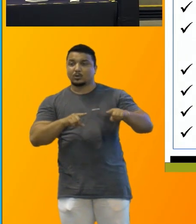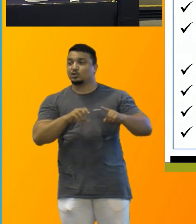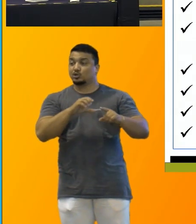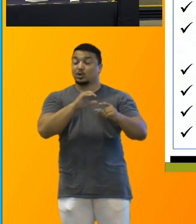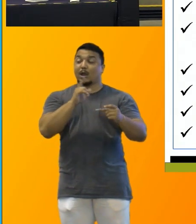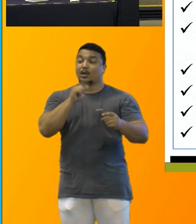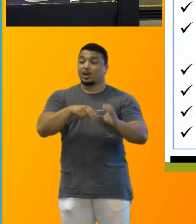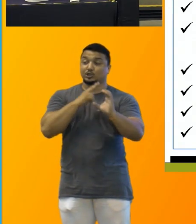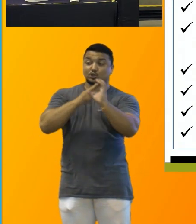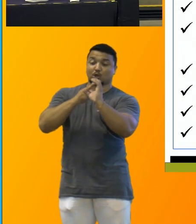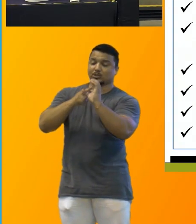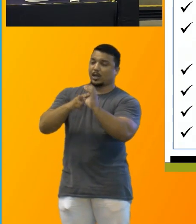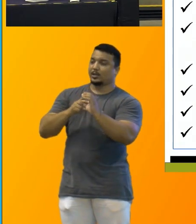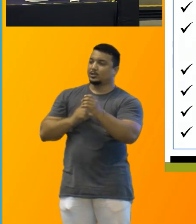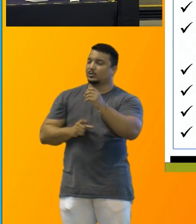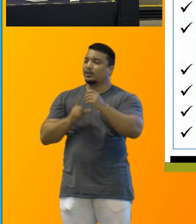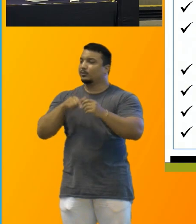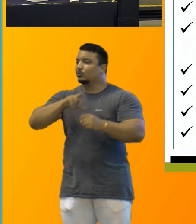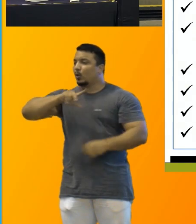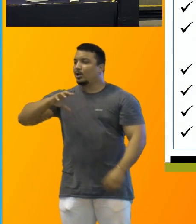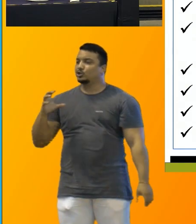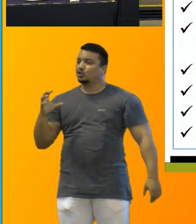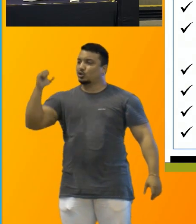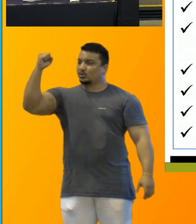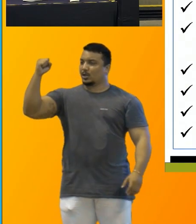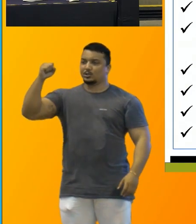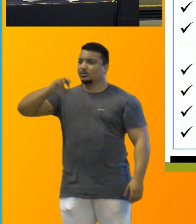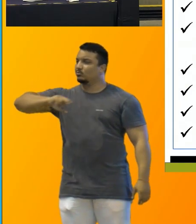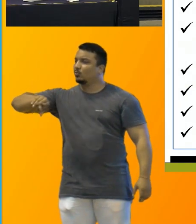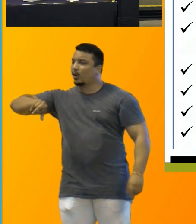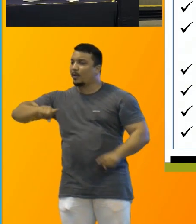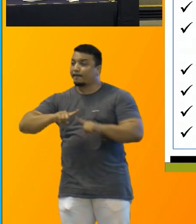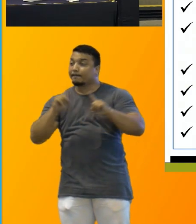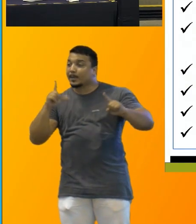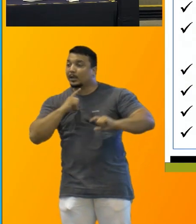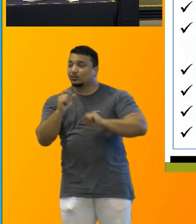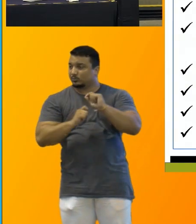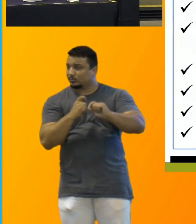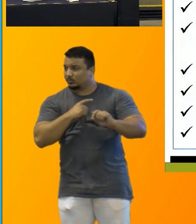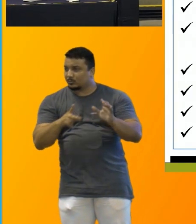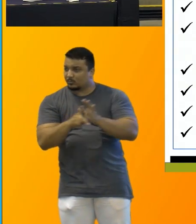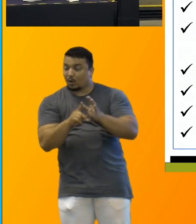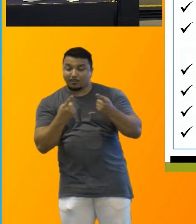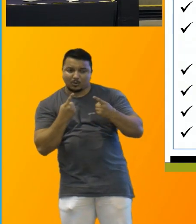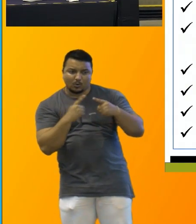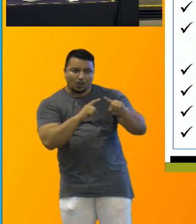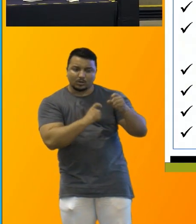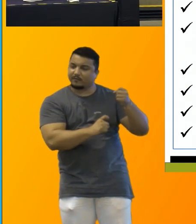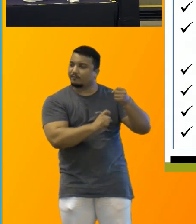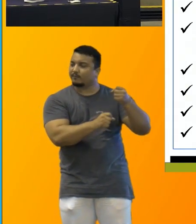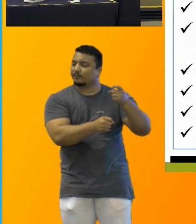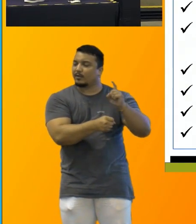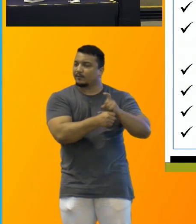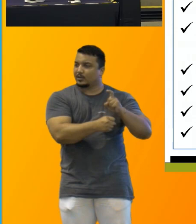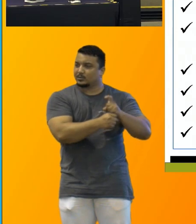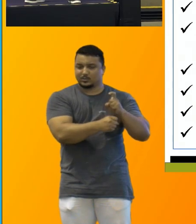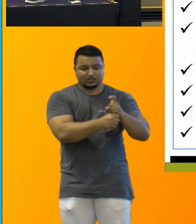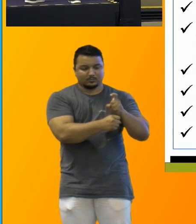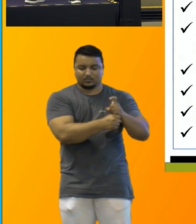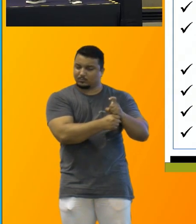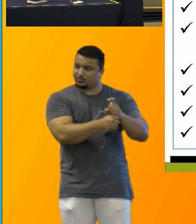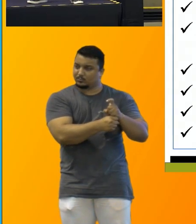socialista, mas ela vai colocar no mesmo bojo todos aqueles que eram antifascistas.